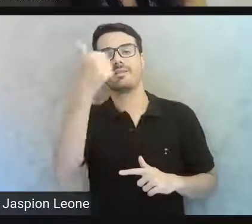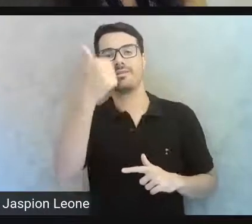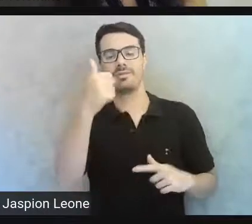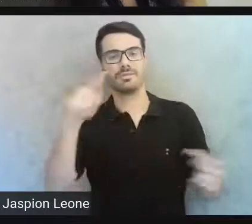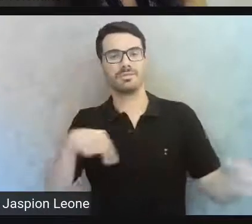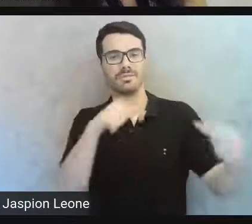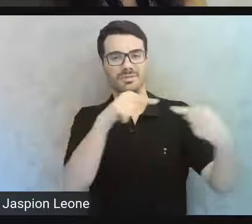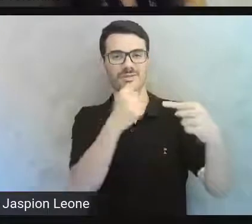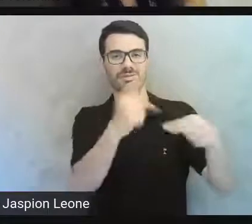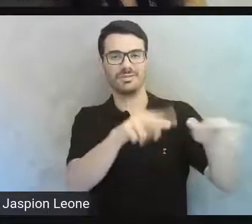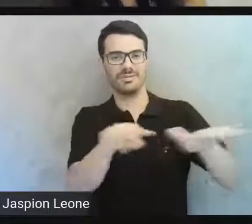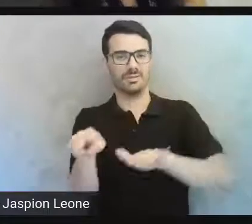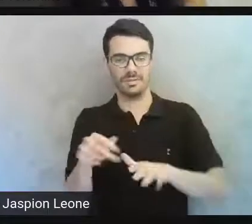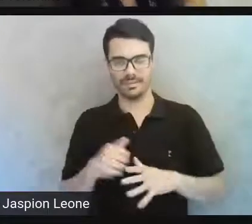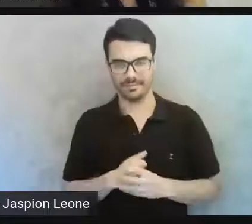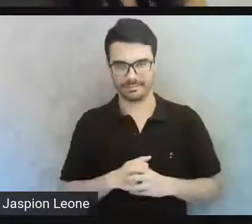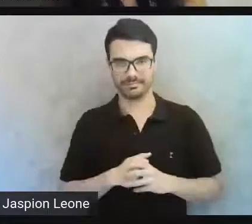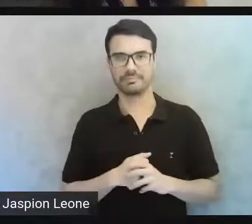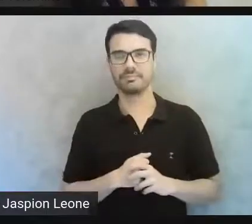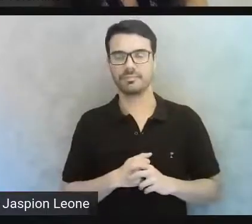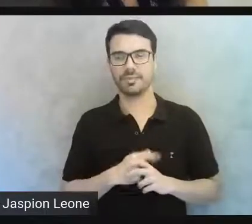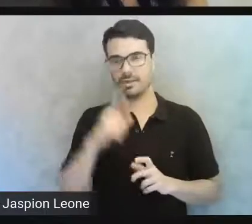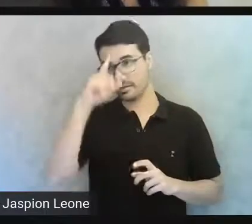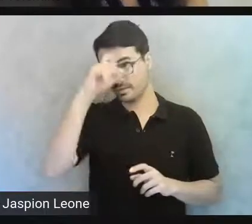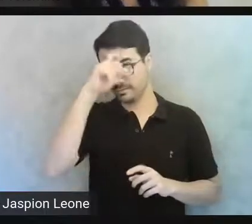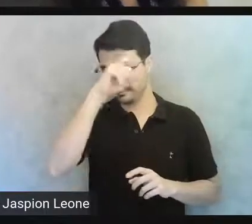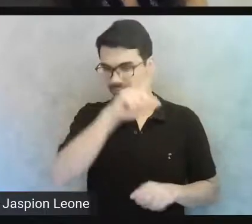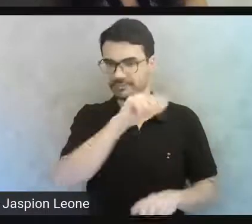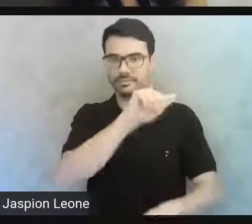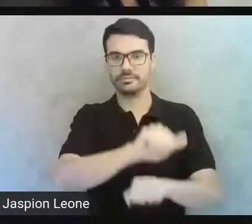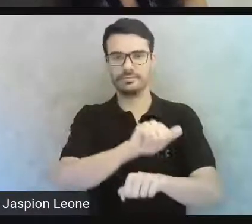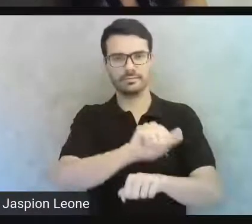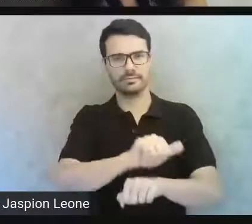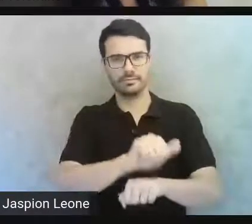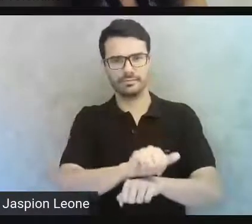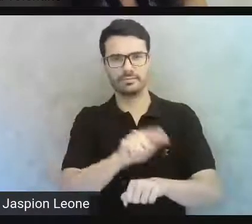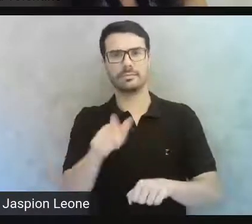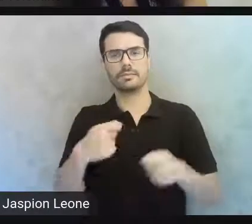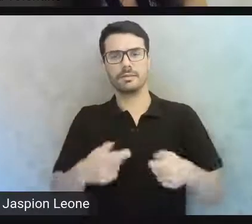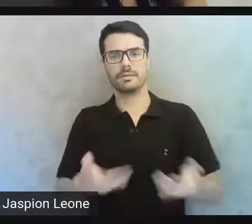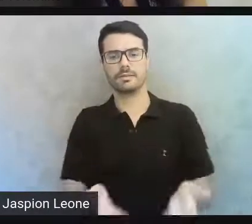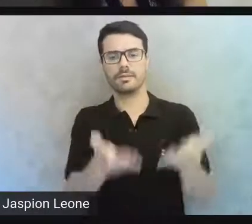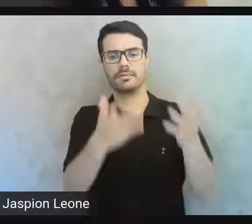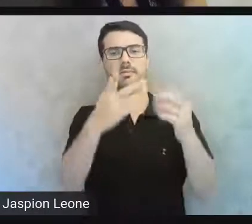tem a dificuldade de esperar, né? Que precisa de um reforço